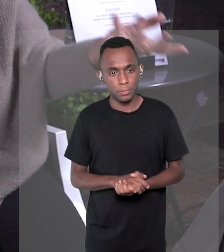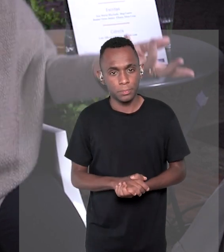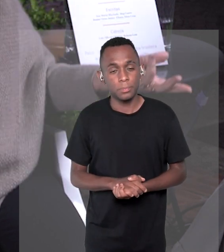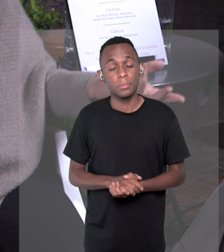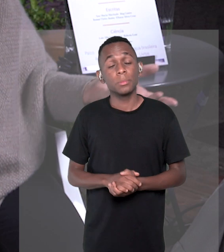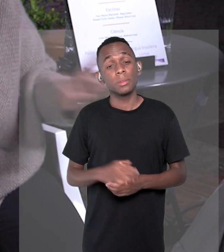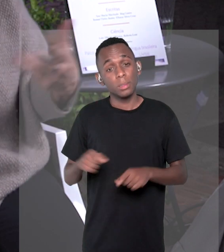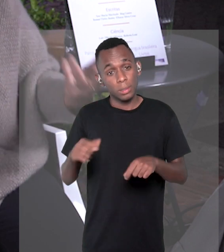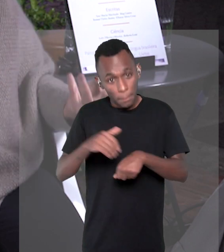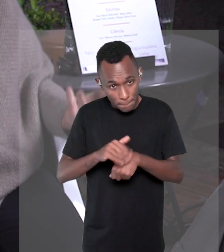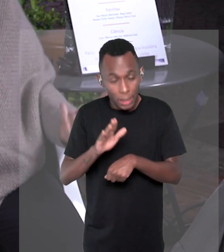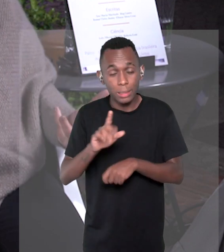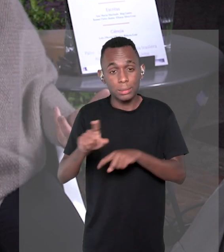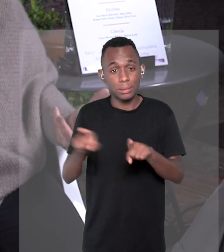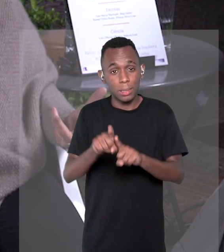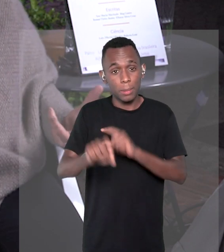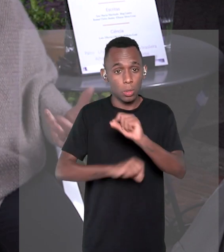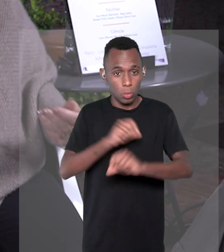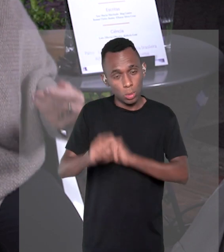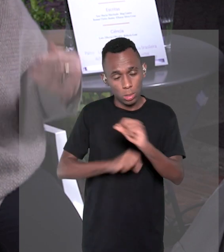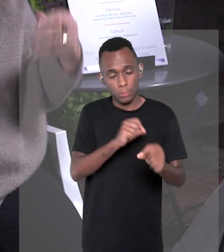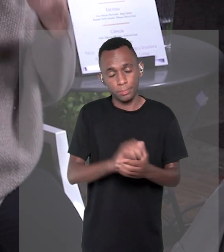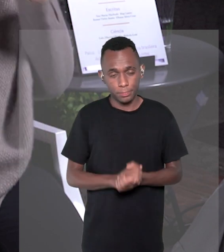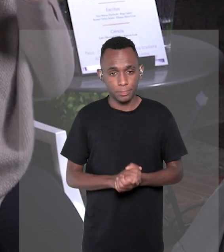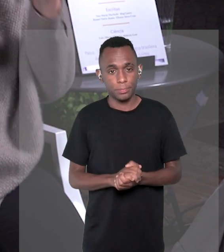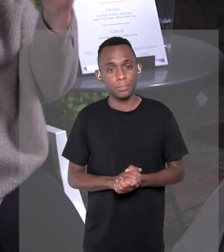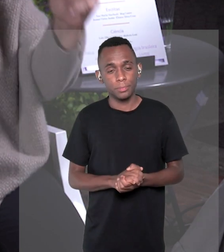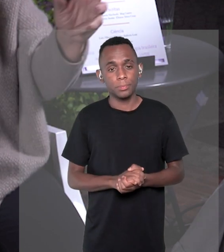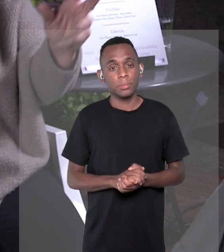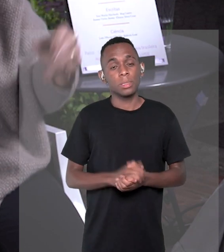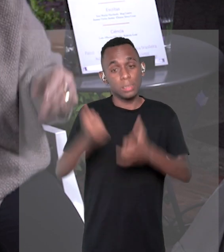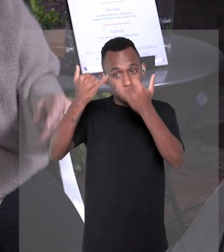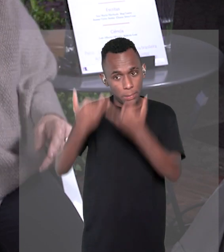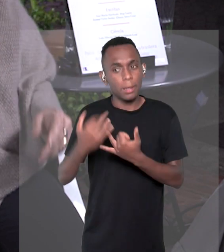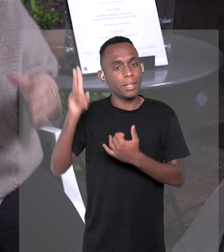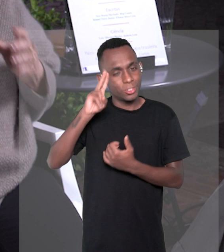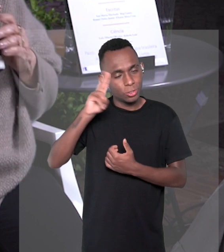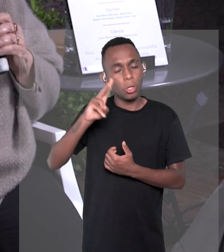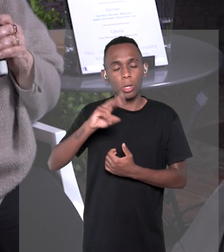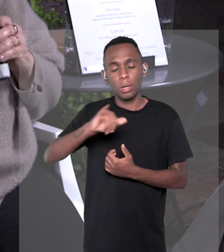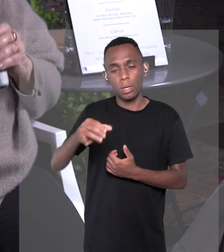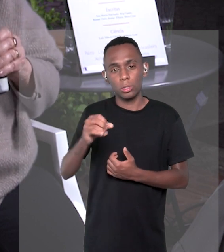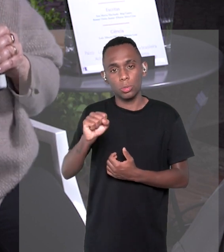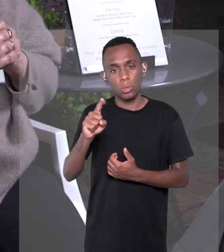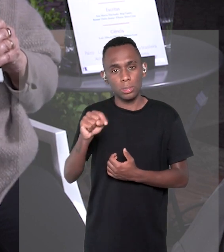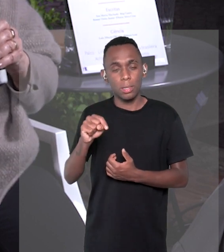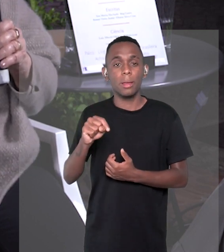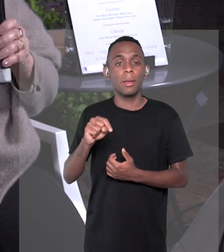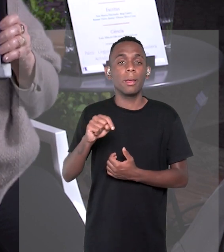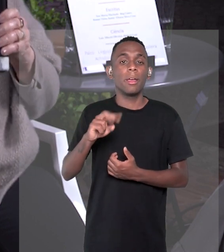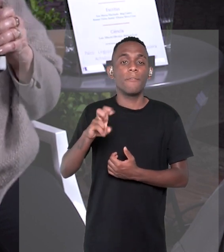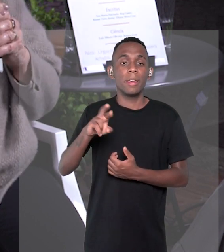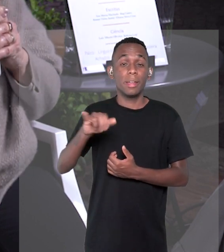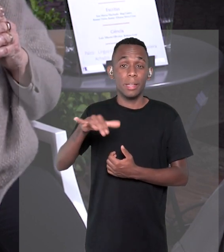que já não lê mais, né? Mas falar com essa juventude que está buscando